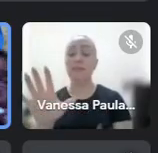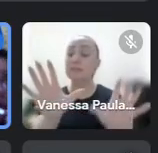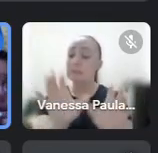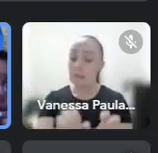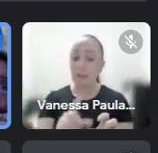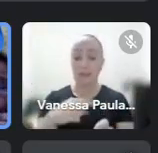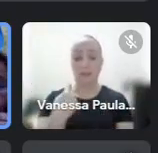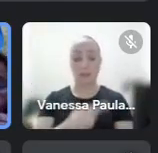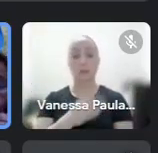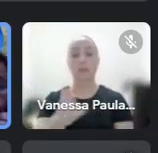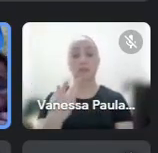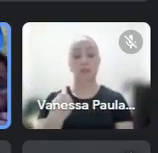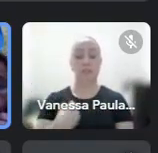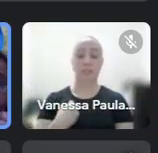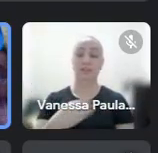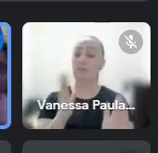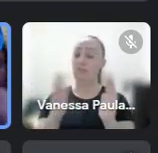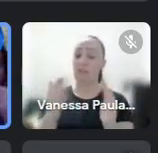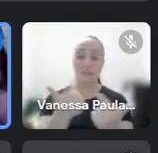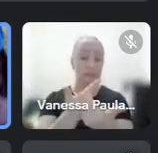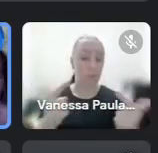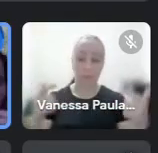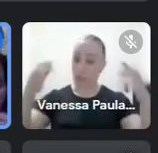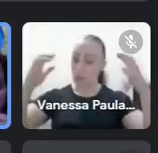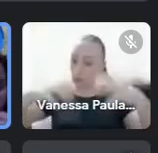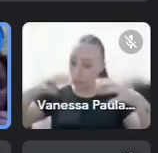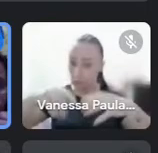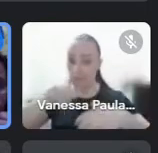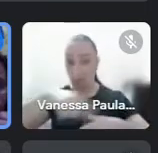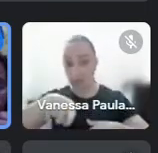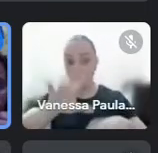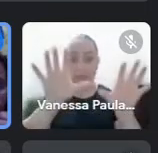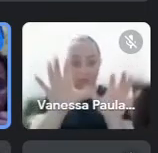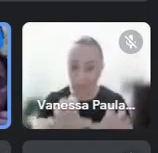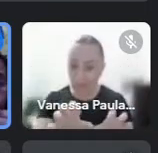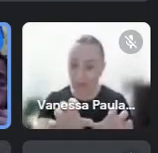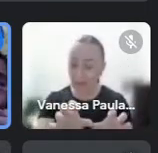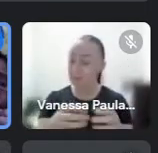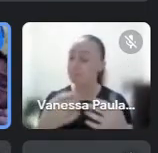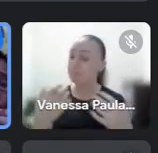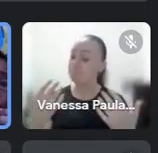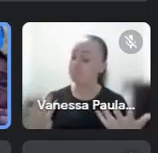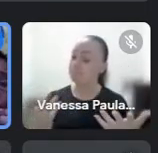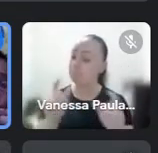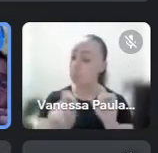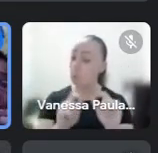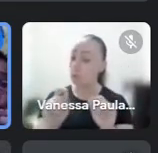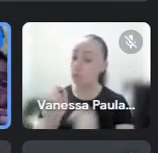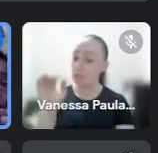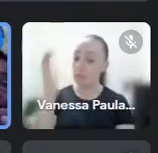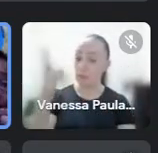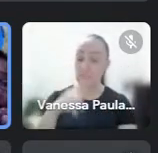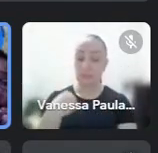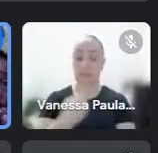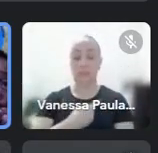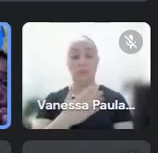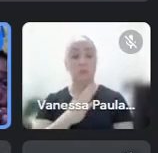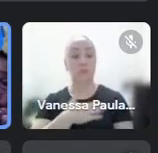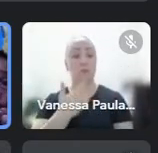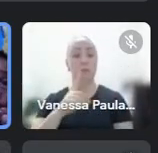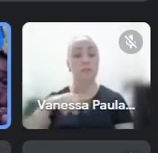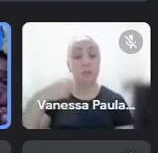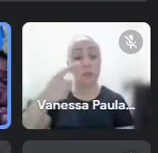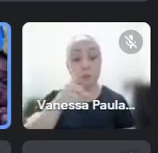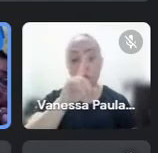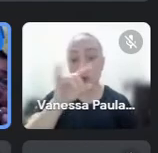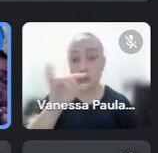numa fase que não tem muita chuva. E eles ainda secam. O que foi que aconteceu? Para nossa surpresa, no dia seguinte, quando